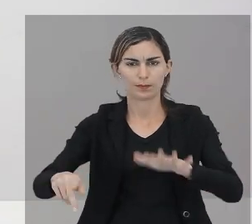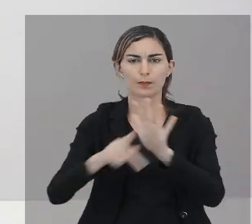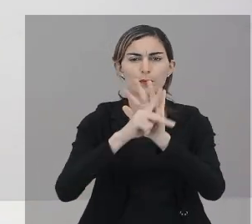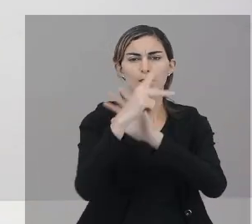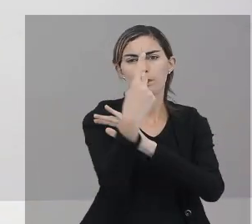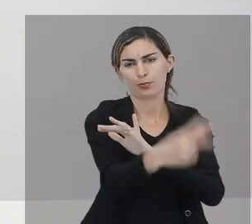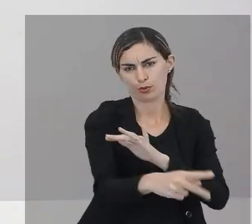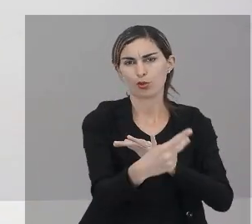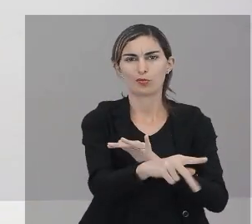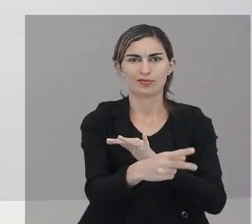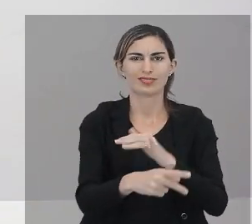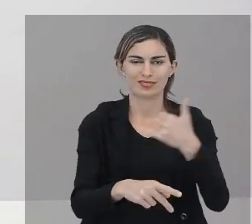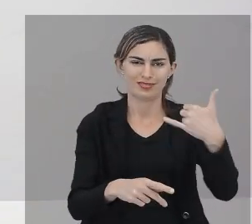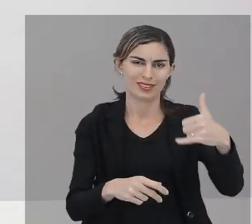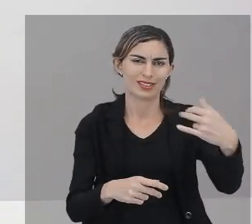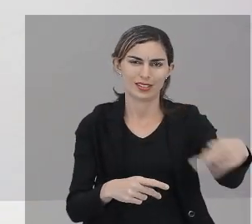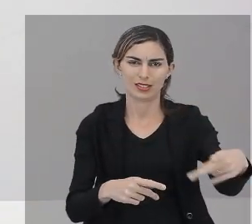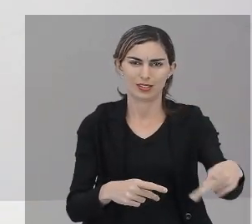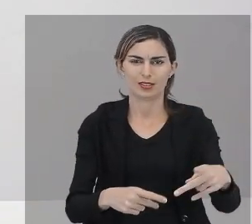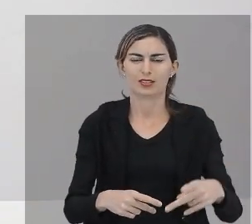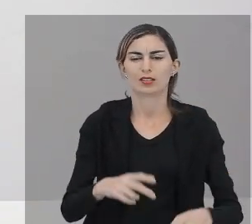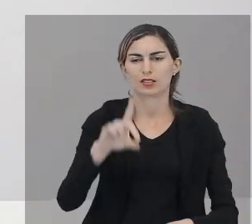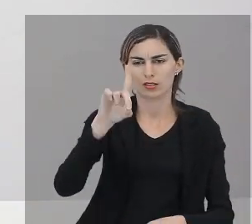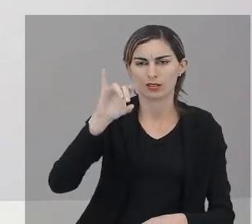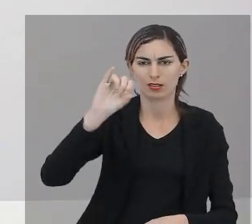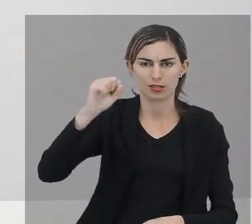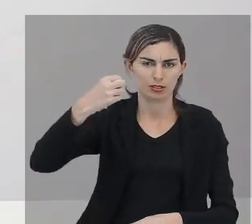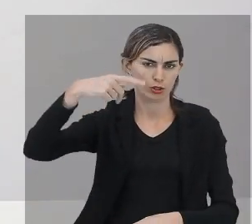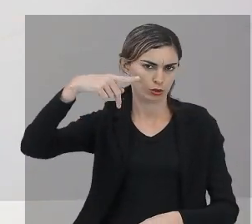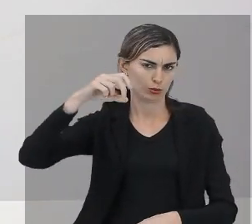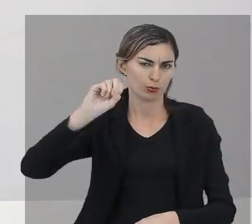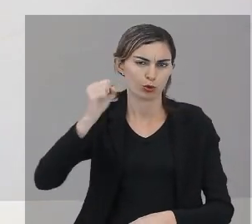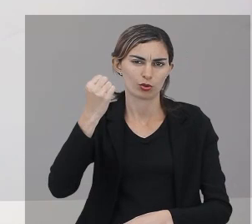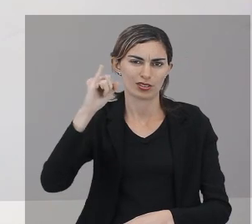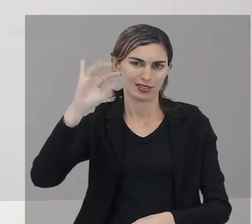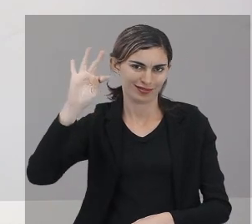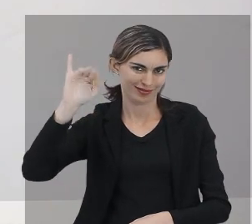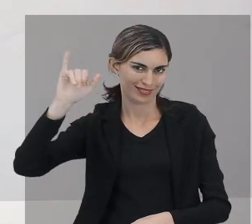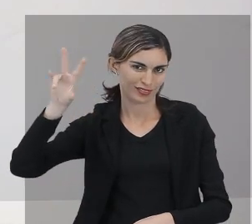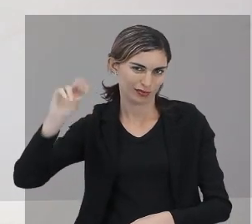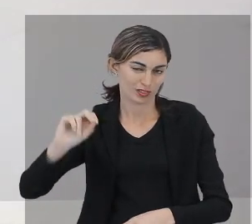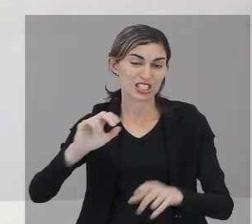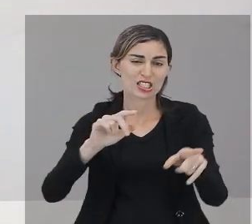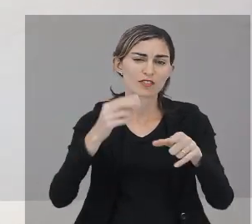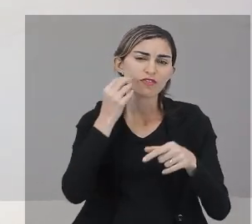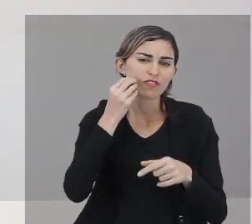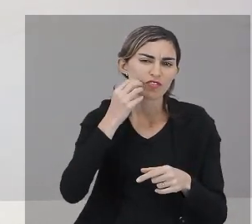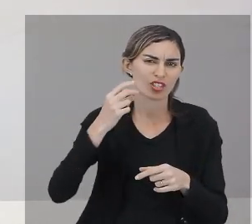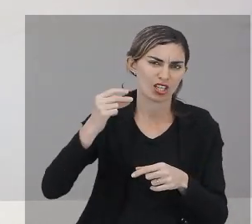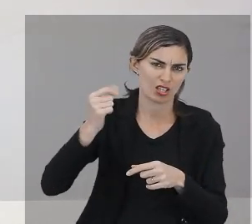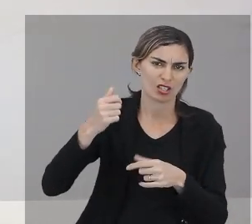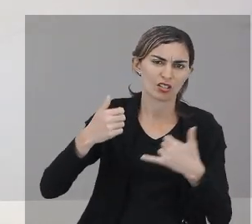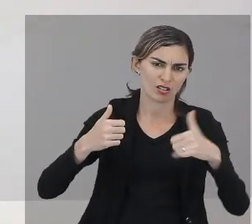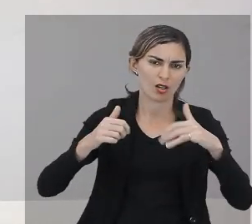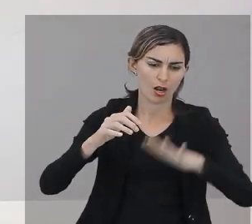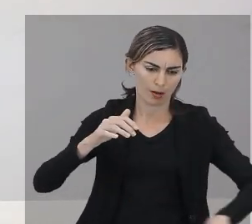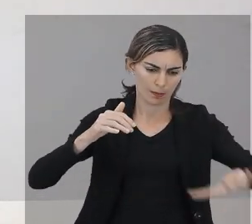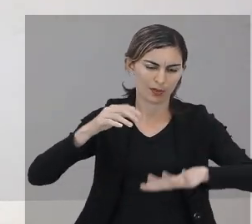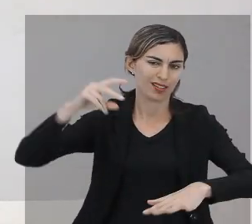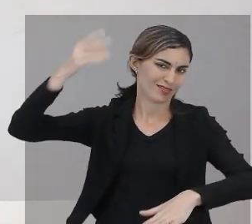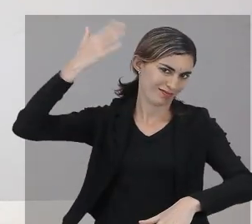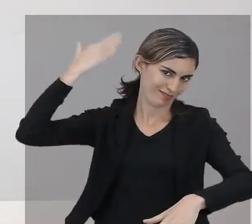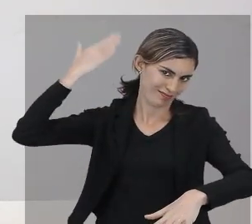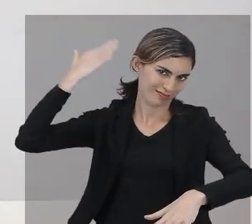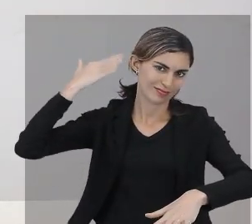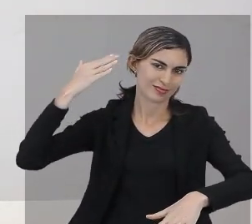aquele dispositivo. Então, se a gente vai testar em um ambiente mais antigo,